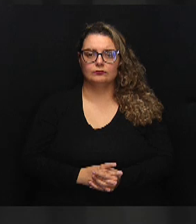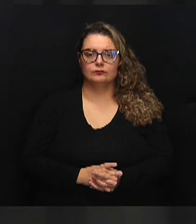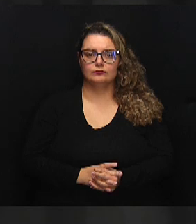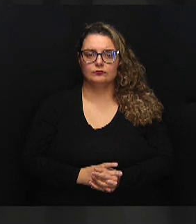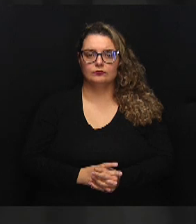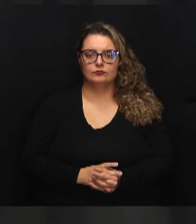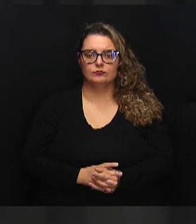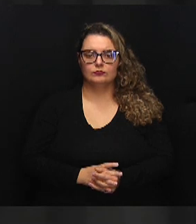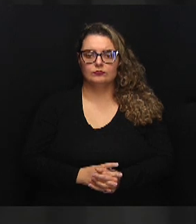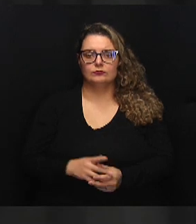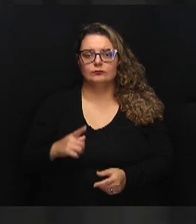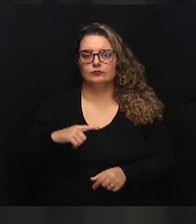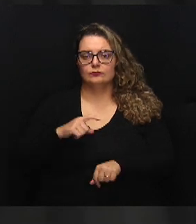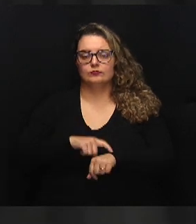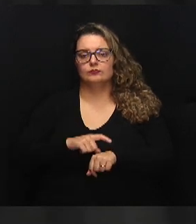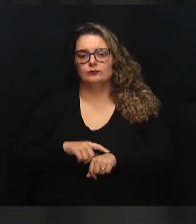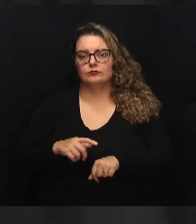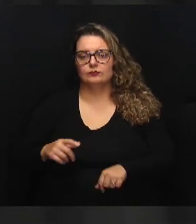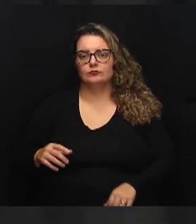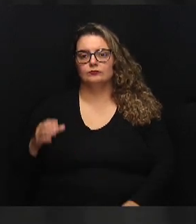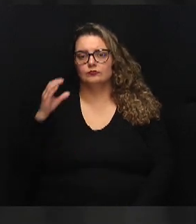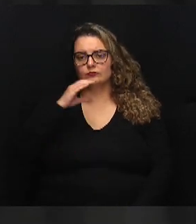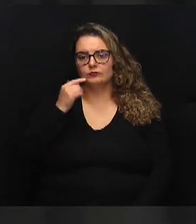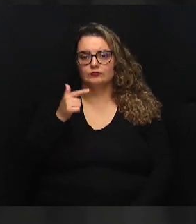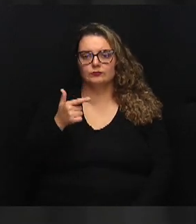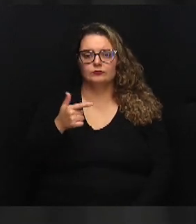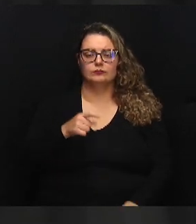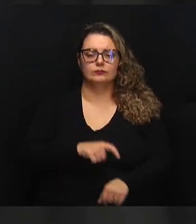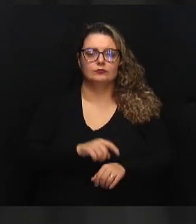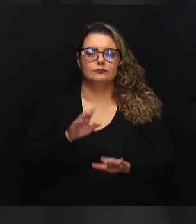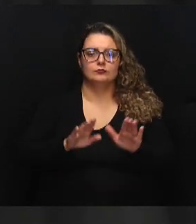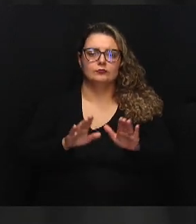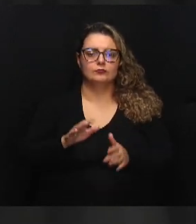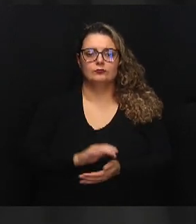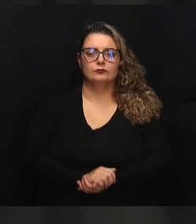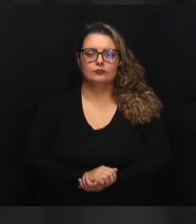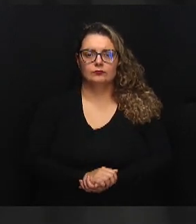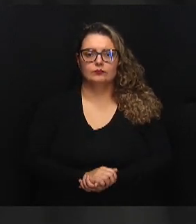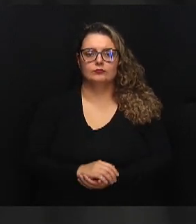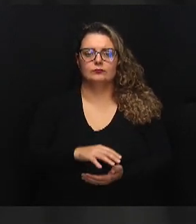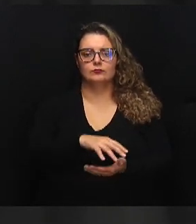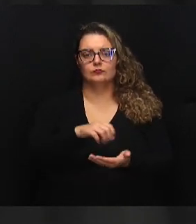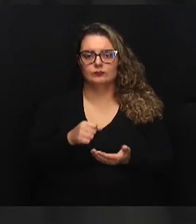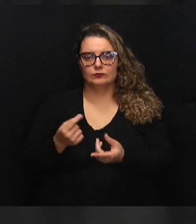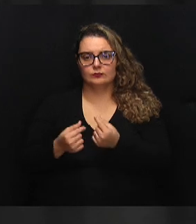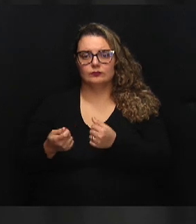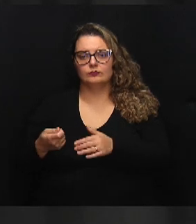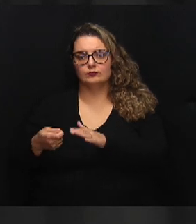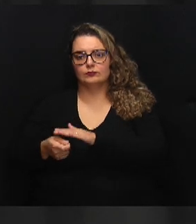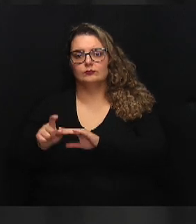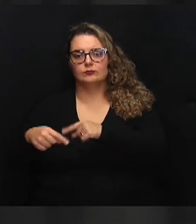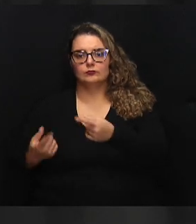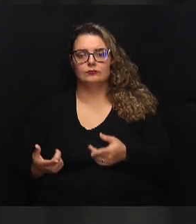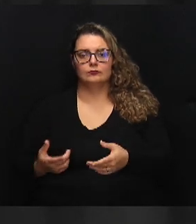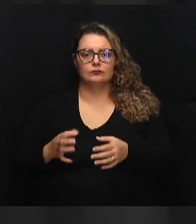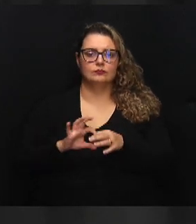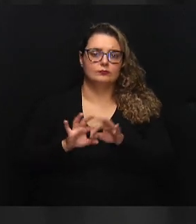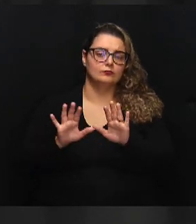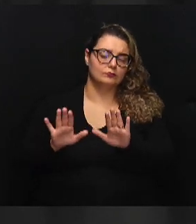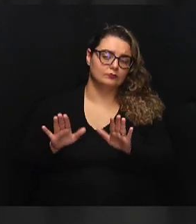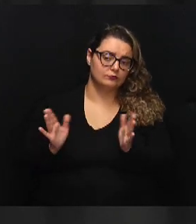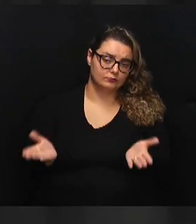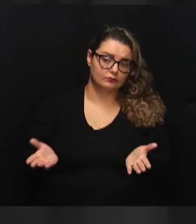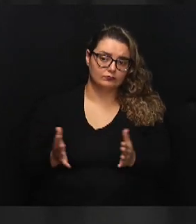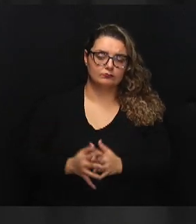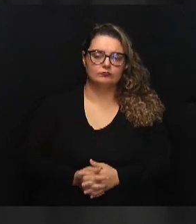porque teve tempo hábil, porque não dava tempo de fazer a licitação, então eles pegaram o dinheiro e aplicaram em outro lugar. Eu deixei o meu lá com